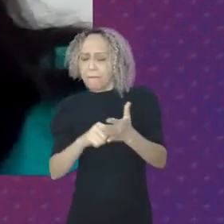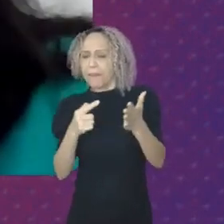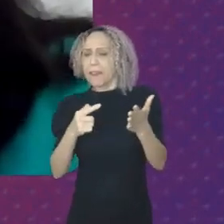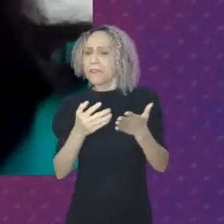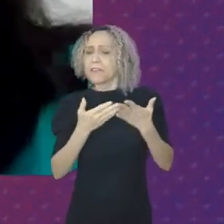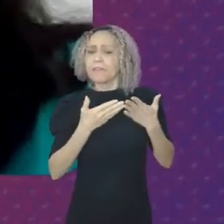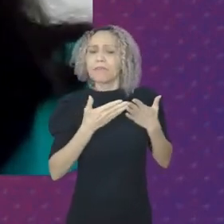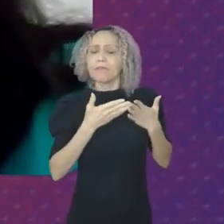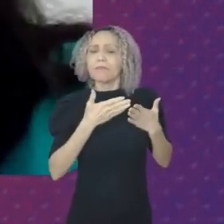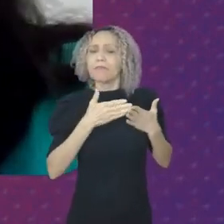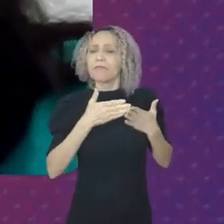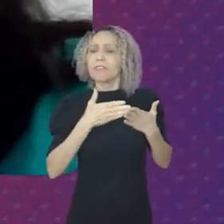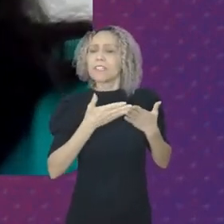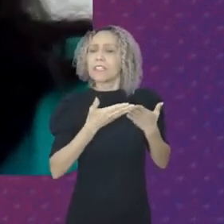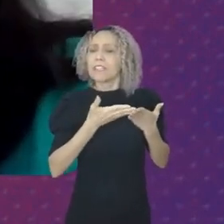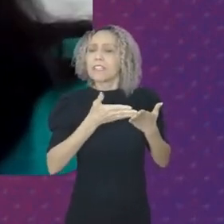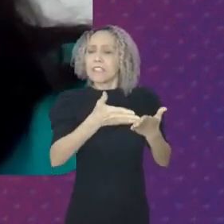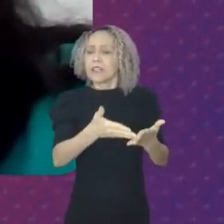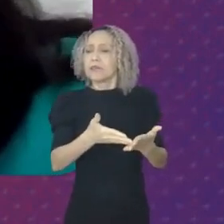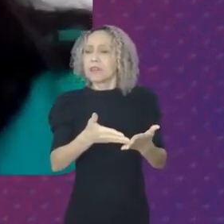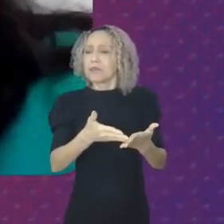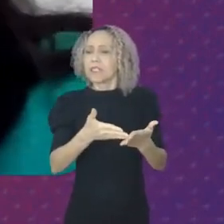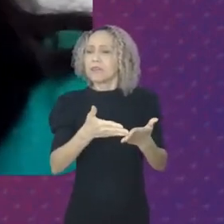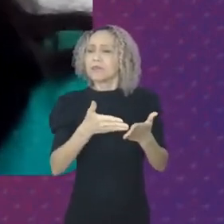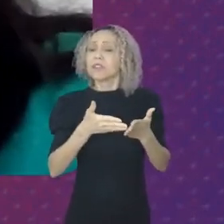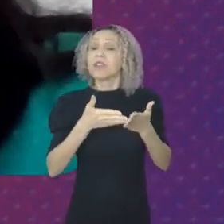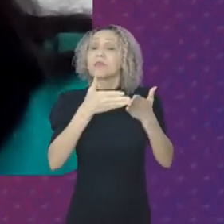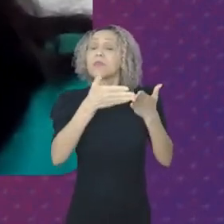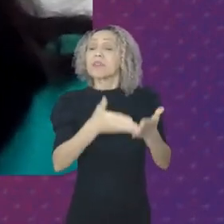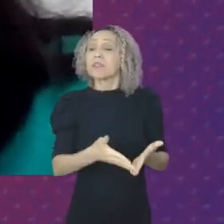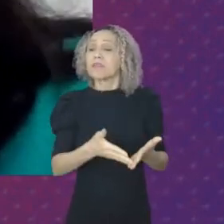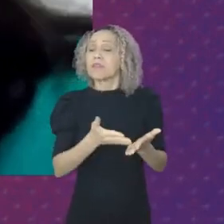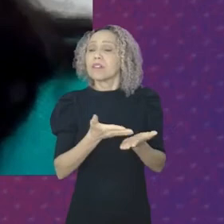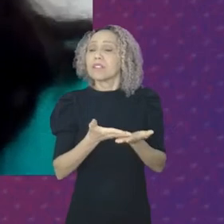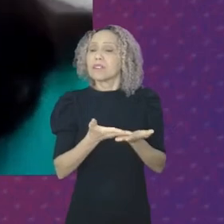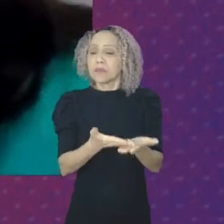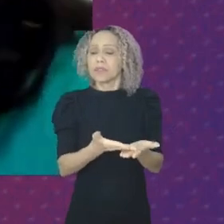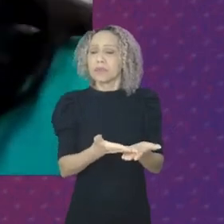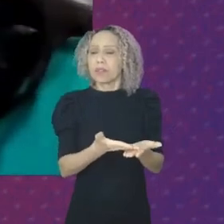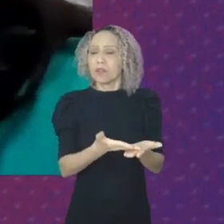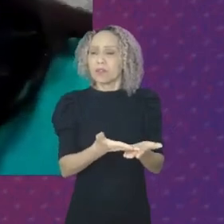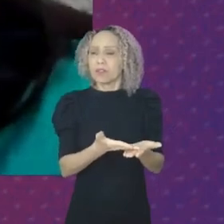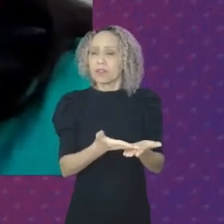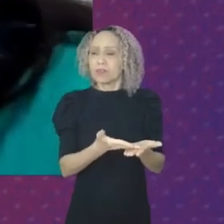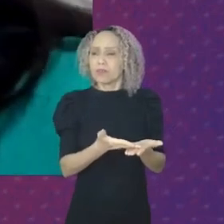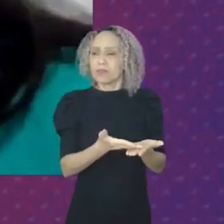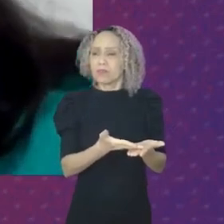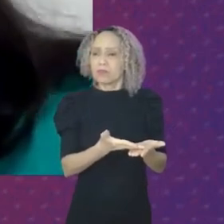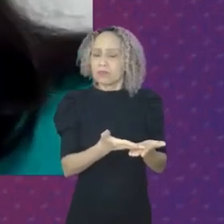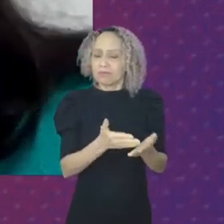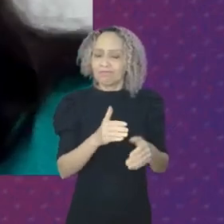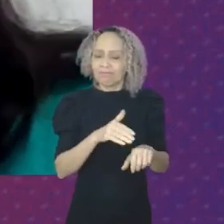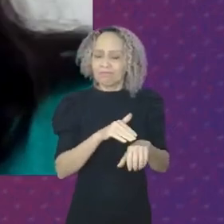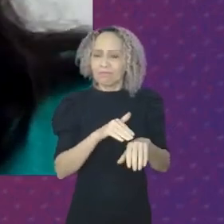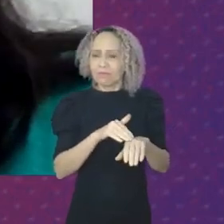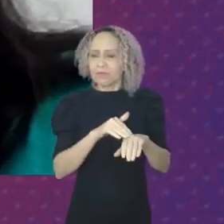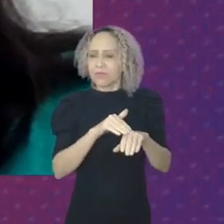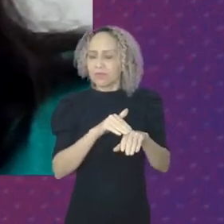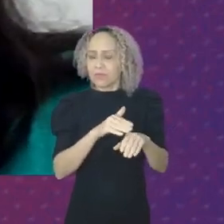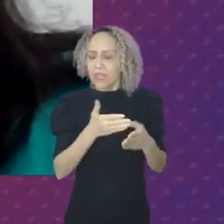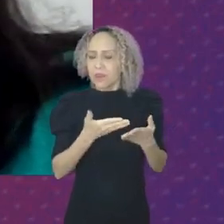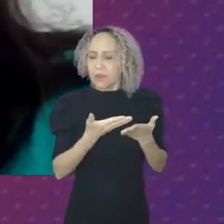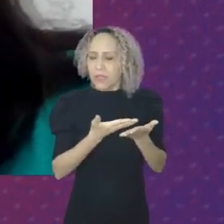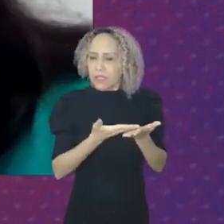denúncia, né? Para que nós possamos chegar na efetivação da política, que é a investigação e a prisão